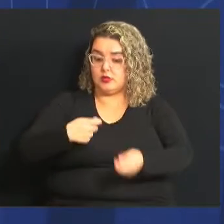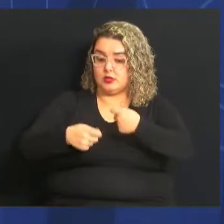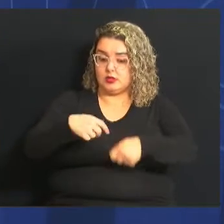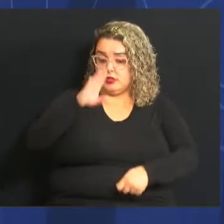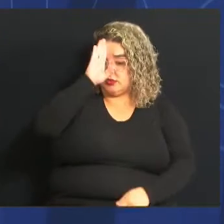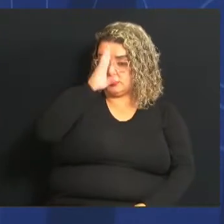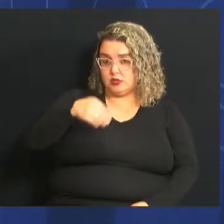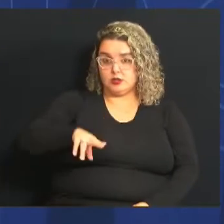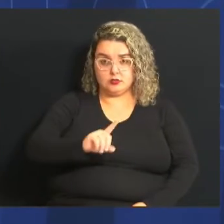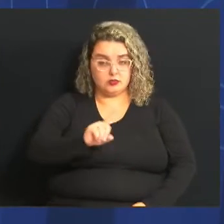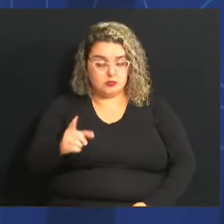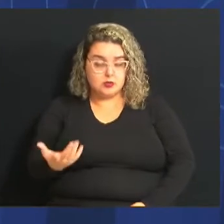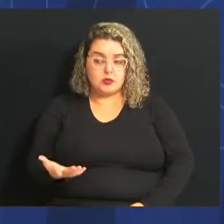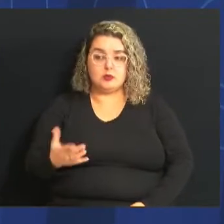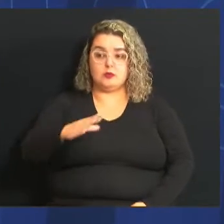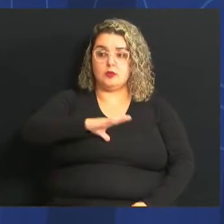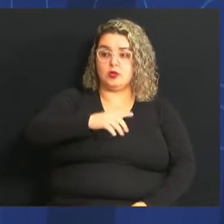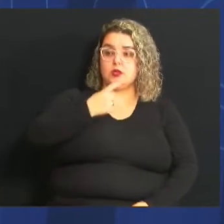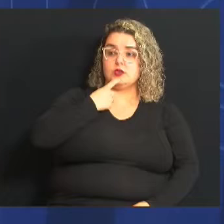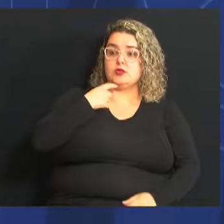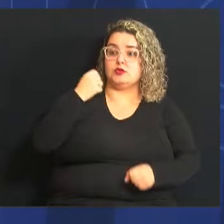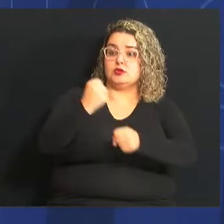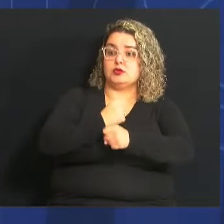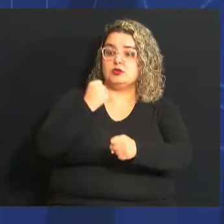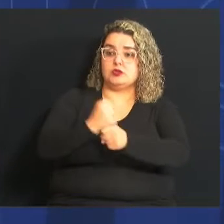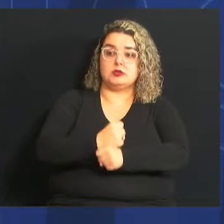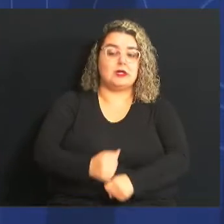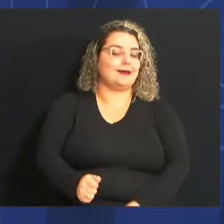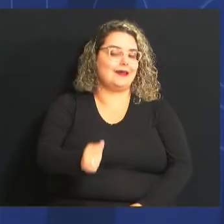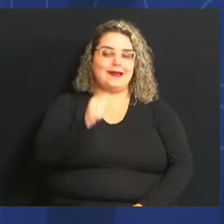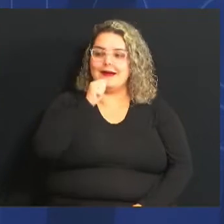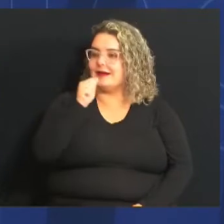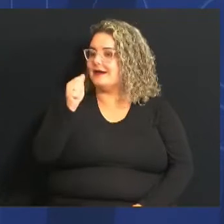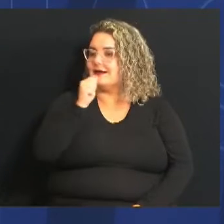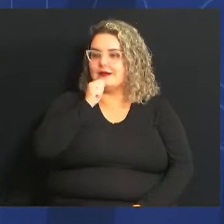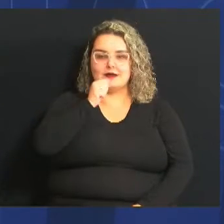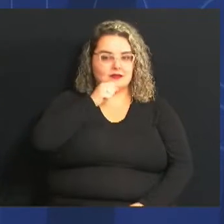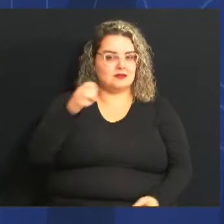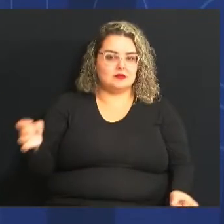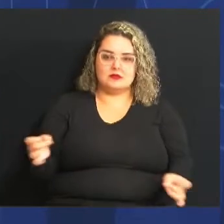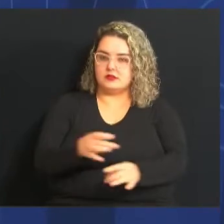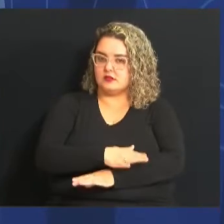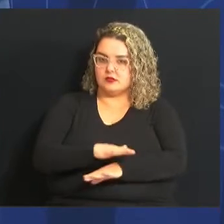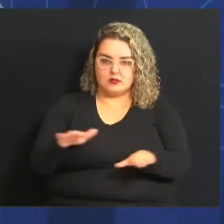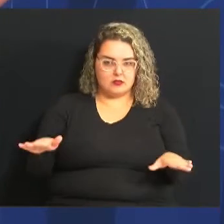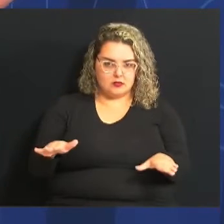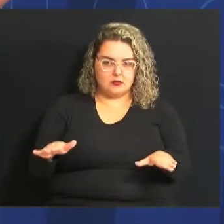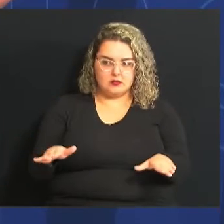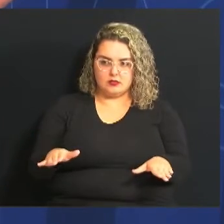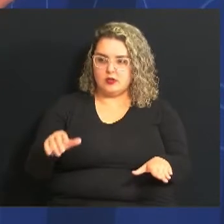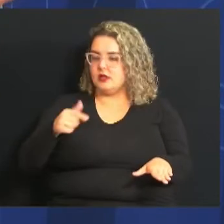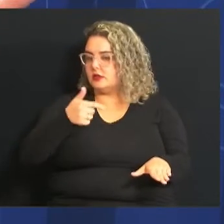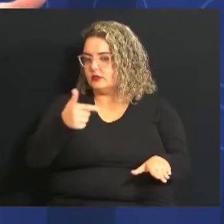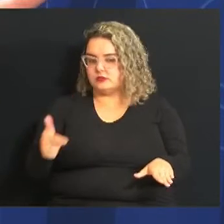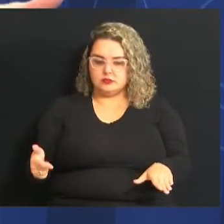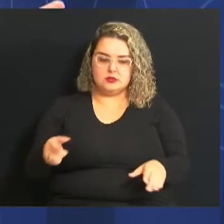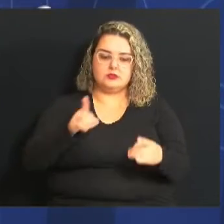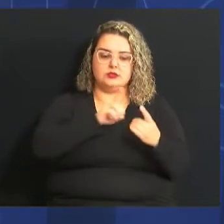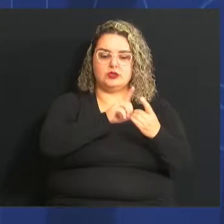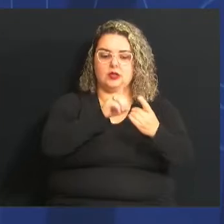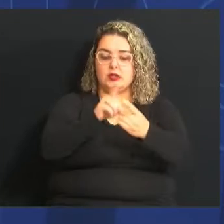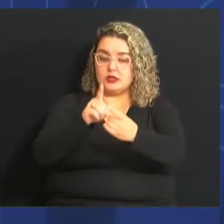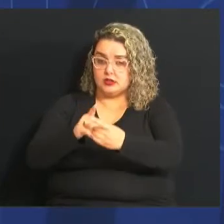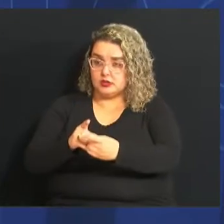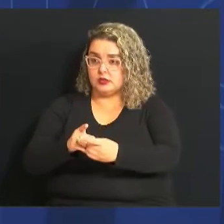indireta municipal de obras públicas municipais que estejam incompletas, sem condições de atender aos